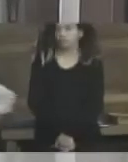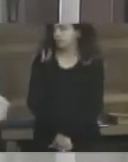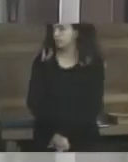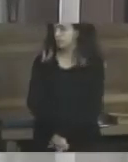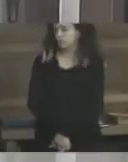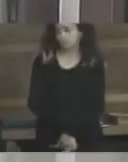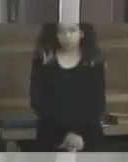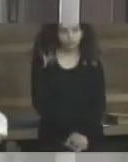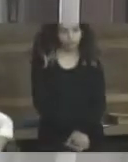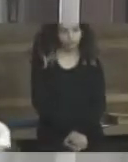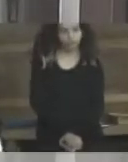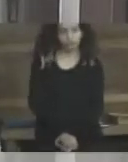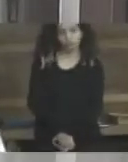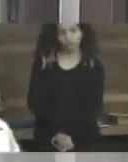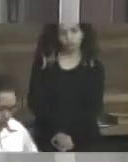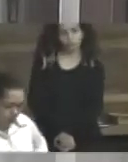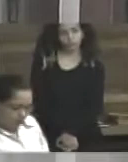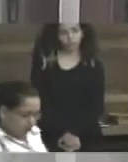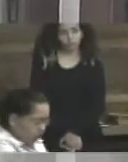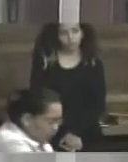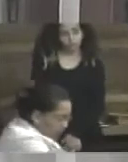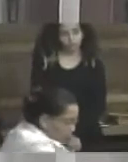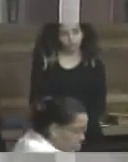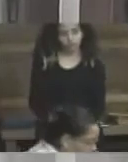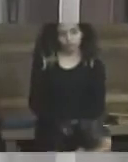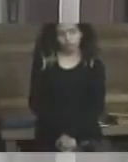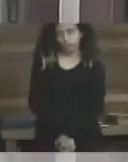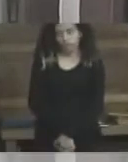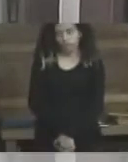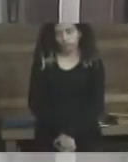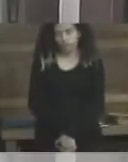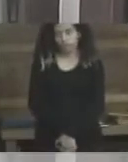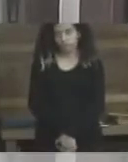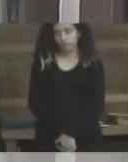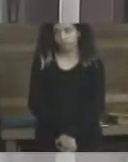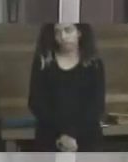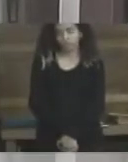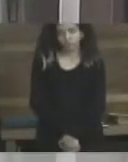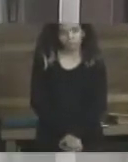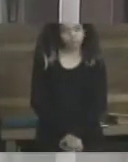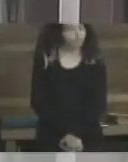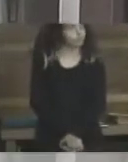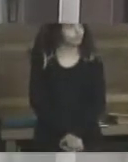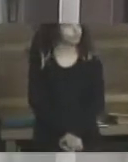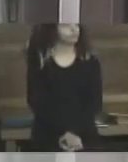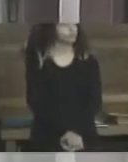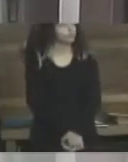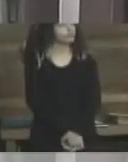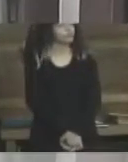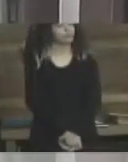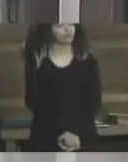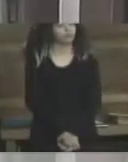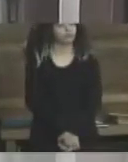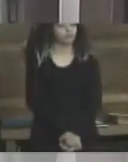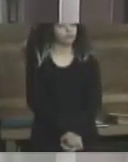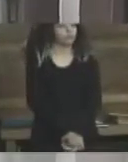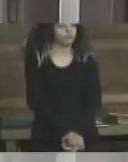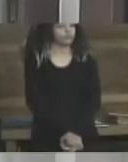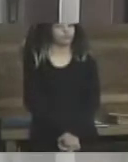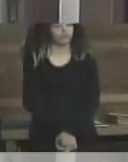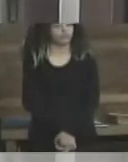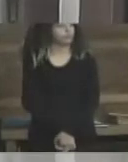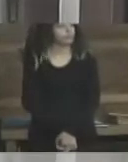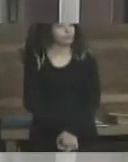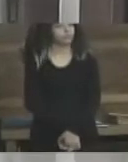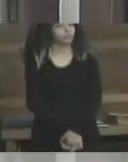Paraíba, lá na Itinga, no bairro do Bracuí. Está horrível aquilo lá. A gente está vendo que os pontos de ônibus estão sendo reformados.